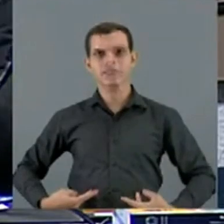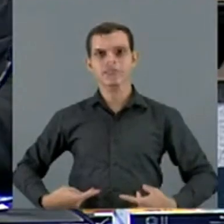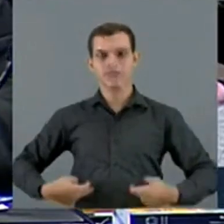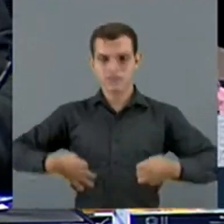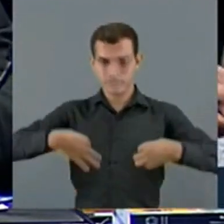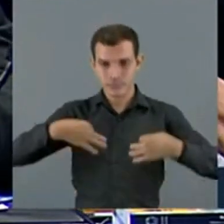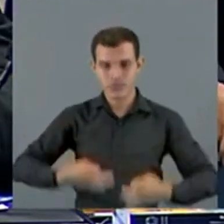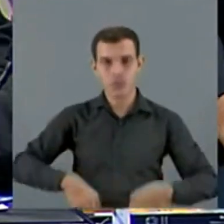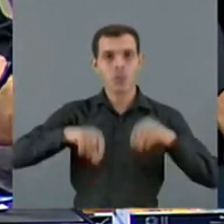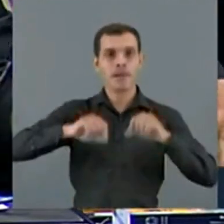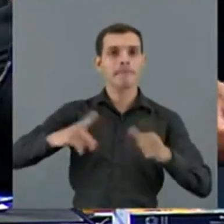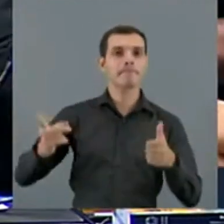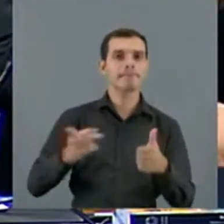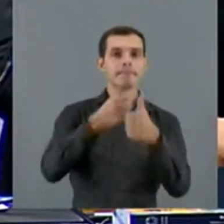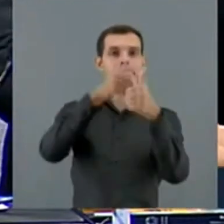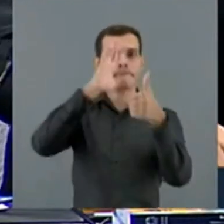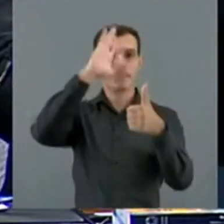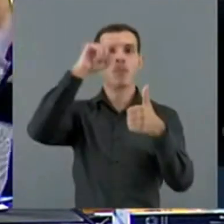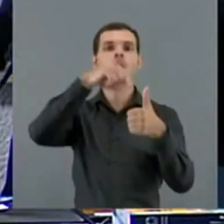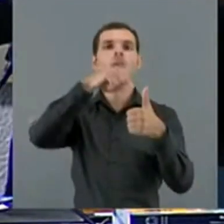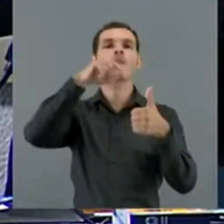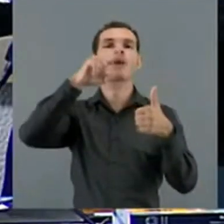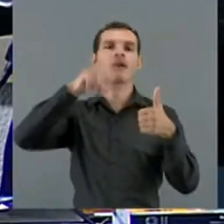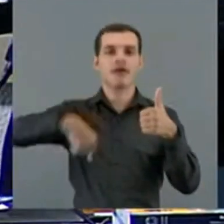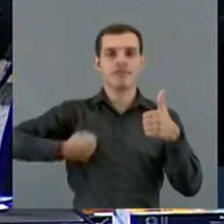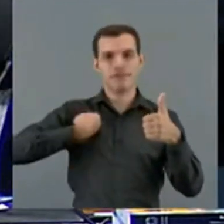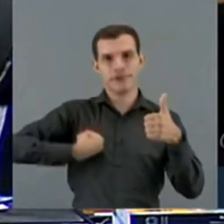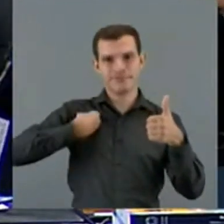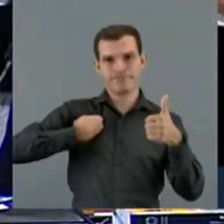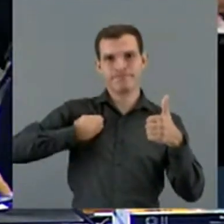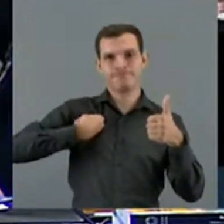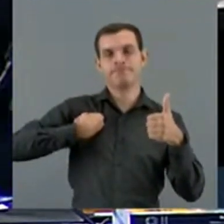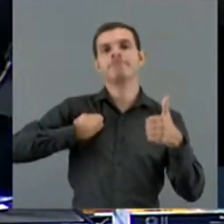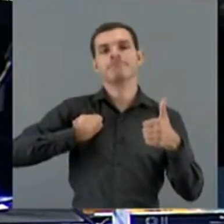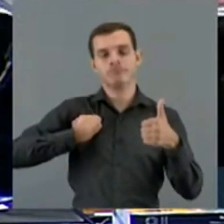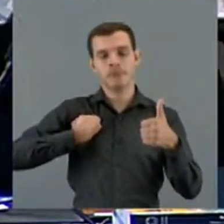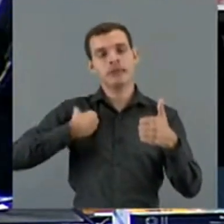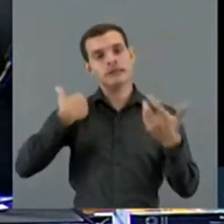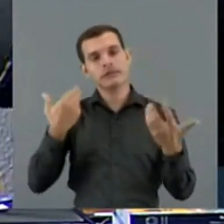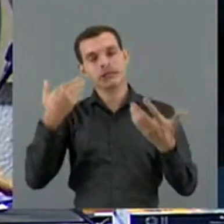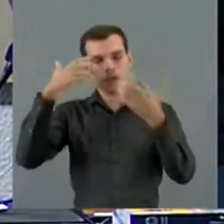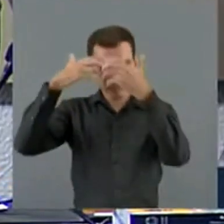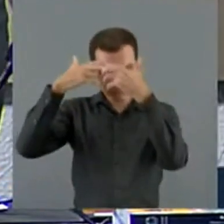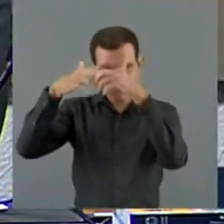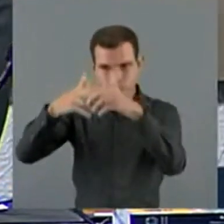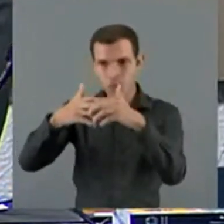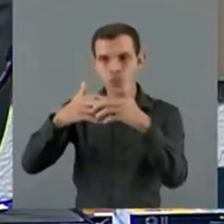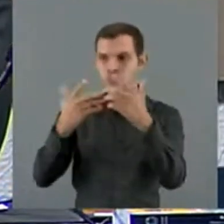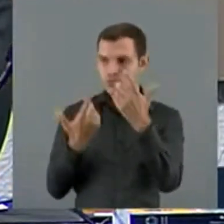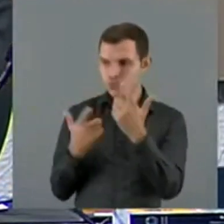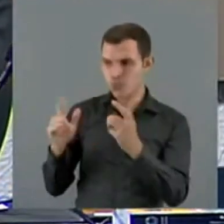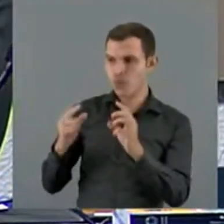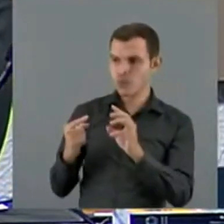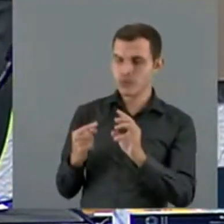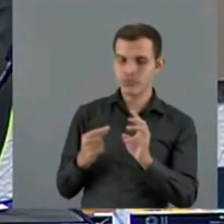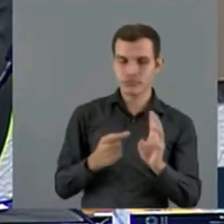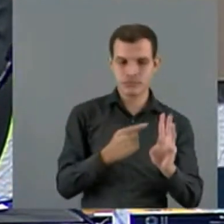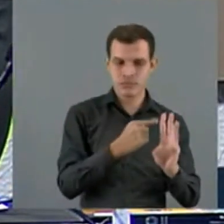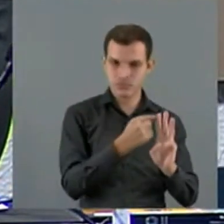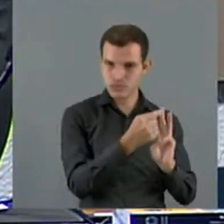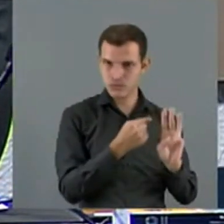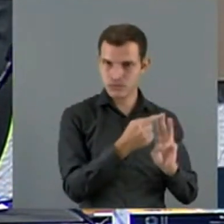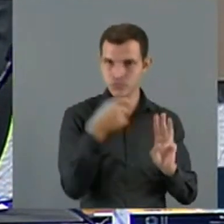vida. De sorte que, seguindo o raciocínio dos demais colegas aqui, que bem